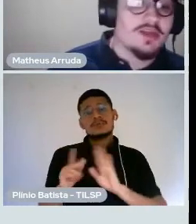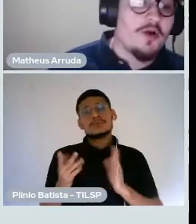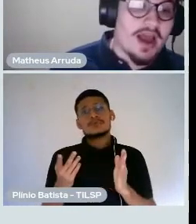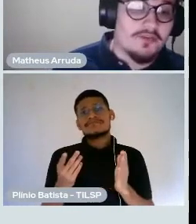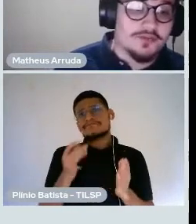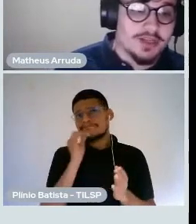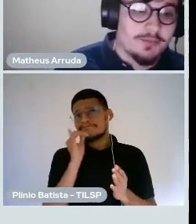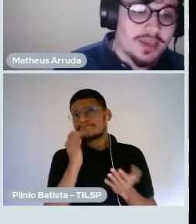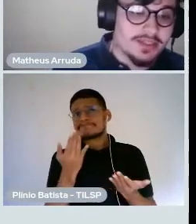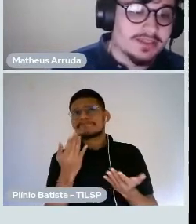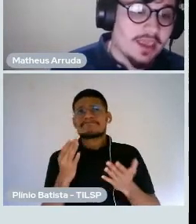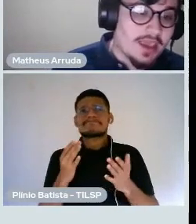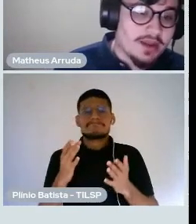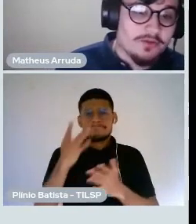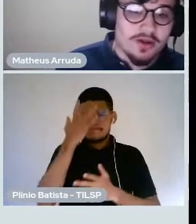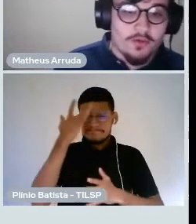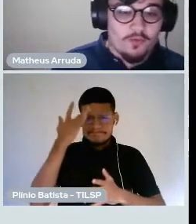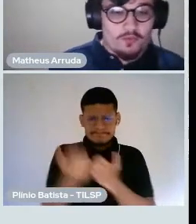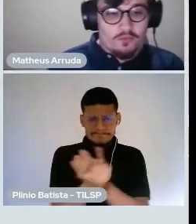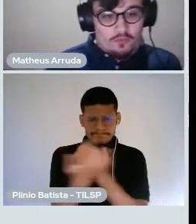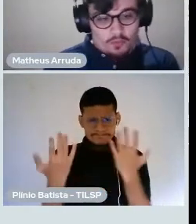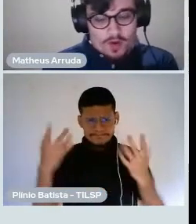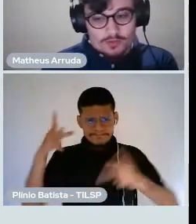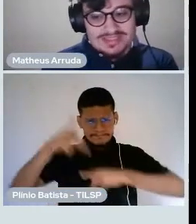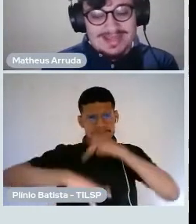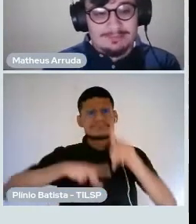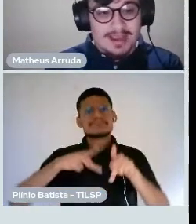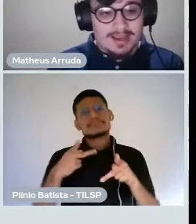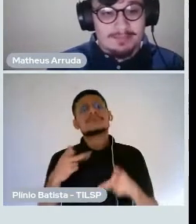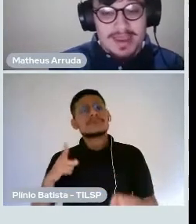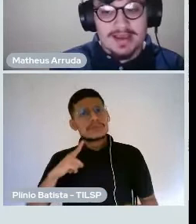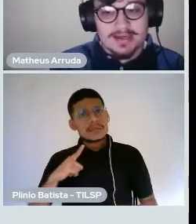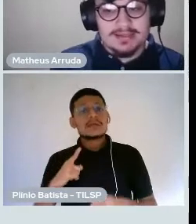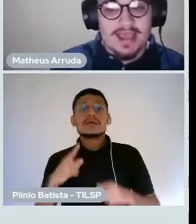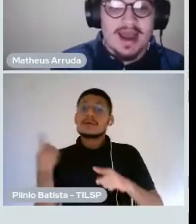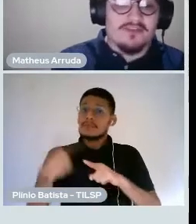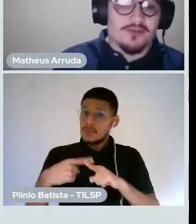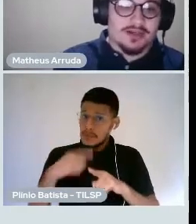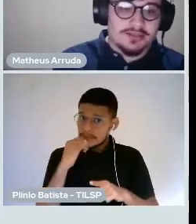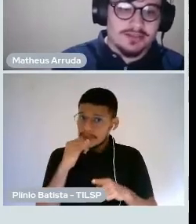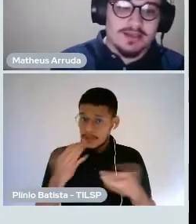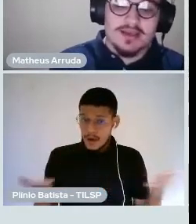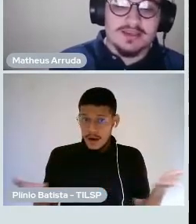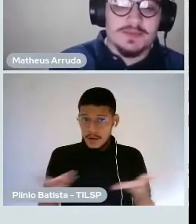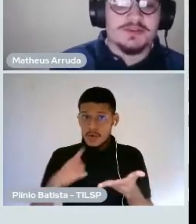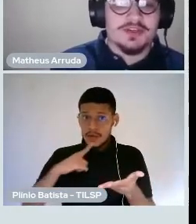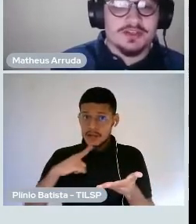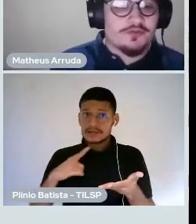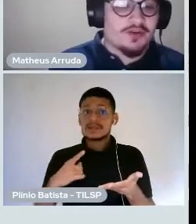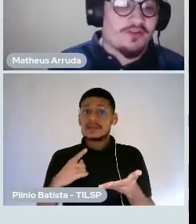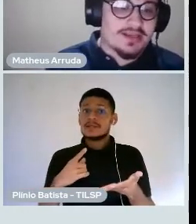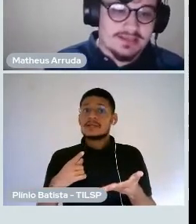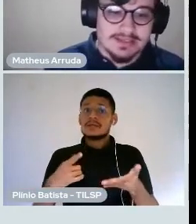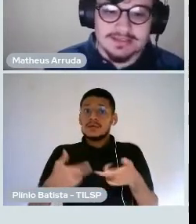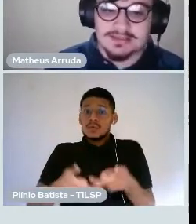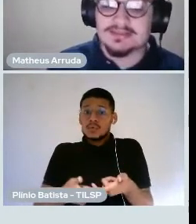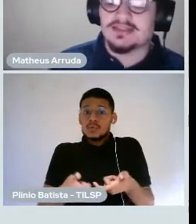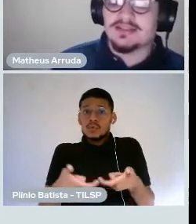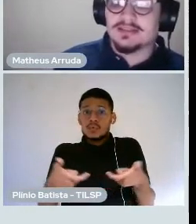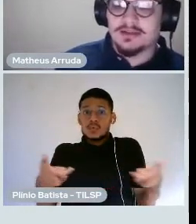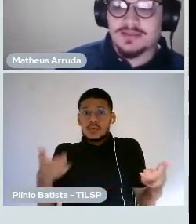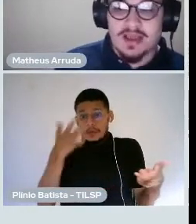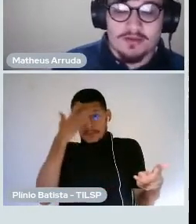dos índices demográficos, né? Porque a gente tem, querendo ou não, uma quantidade bem grande, relevante, de pessoas que estão vindo a falecer,